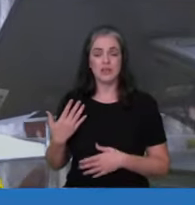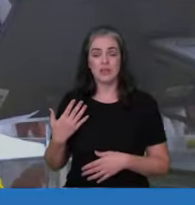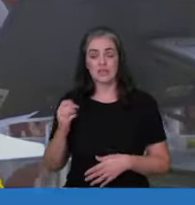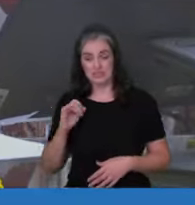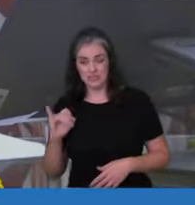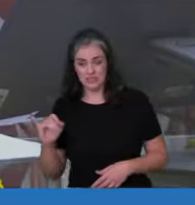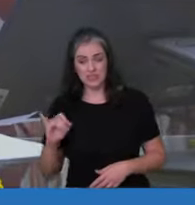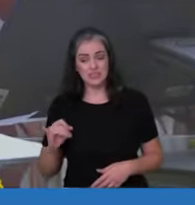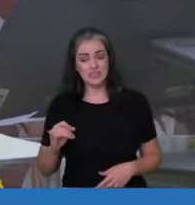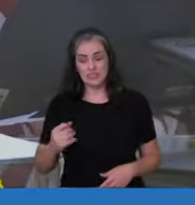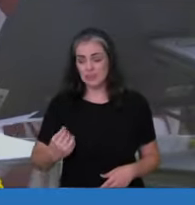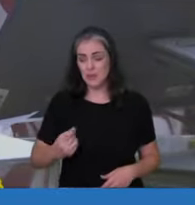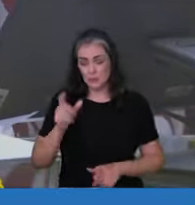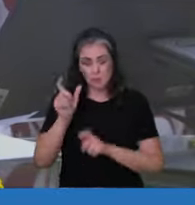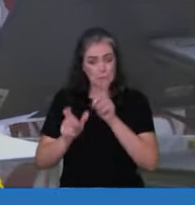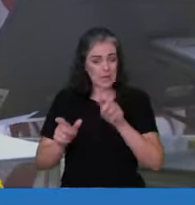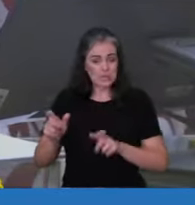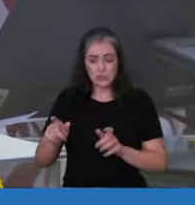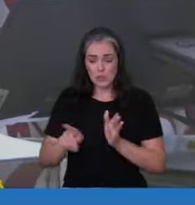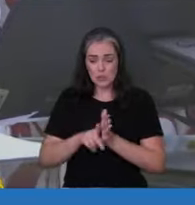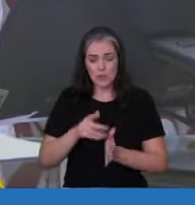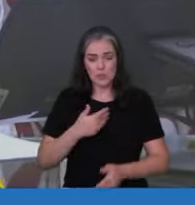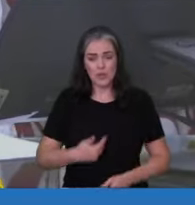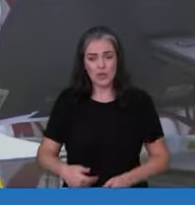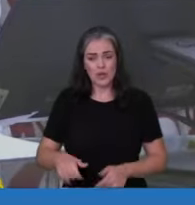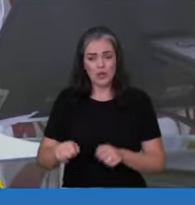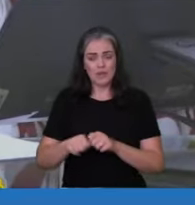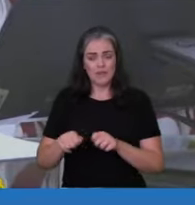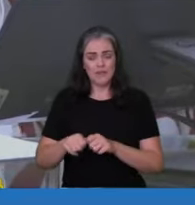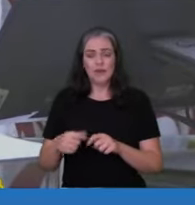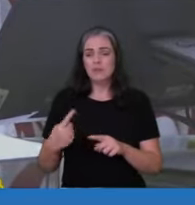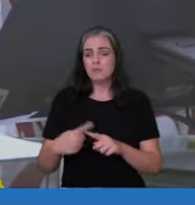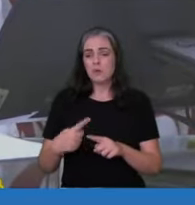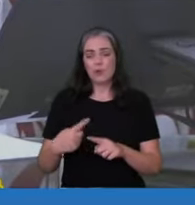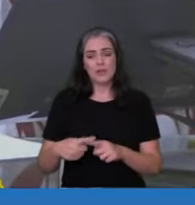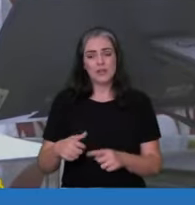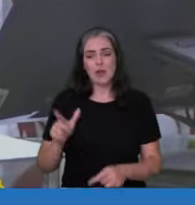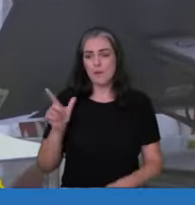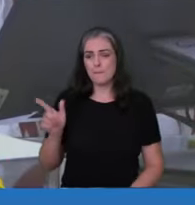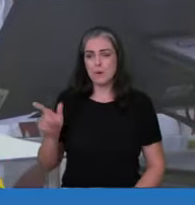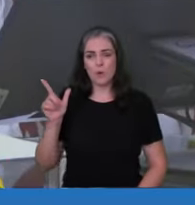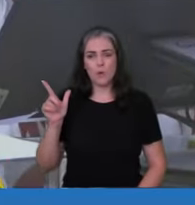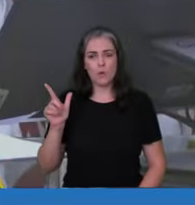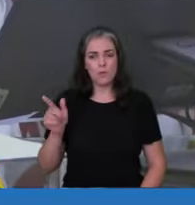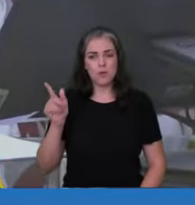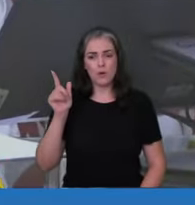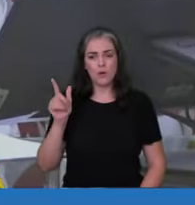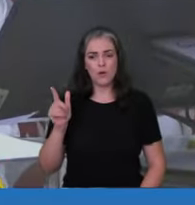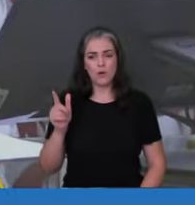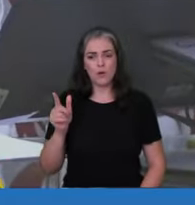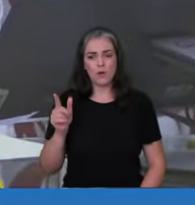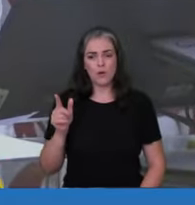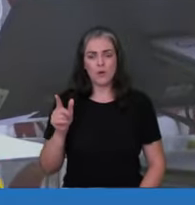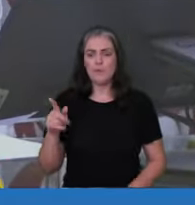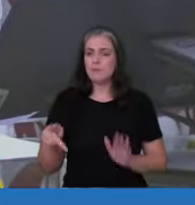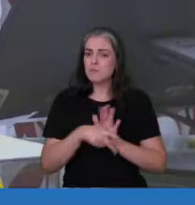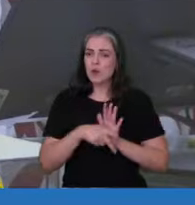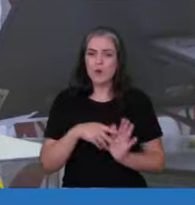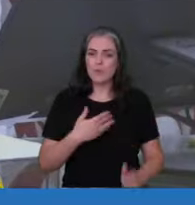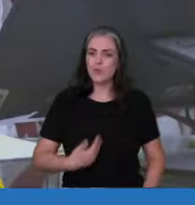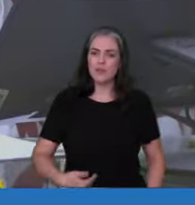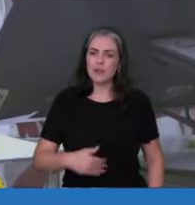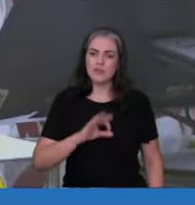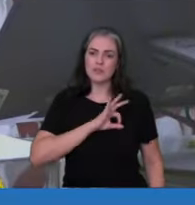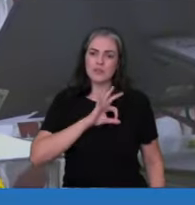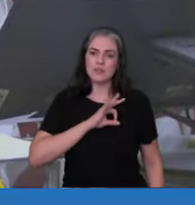crime, que executou esse crime, porque a bala que matou Marielle Anderson foi uma bala do Estado, da Polícia